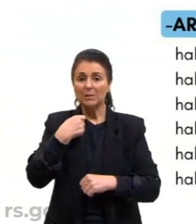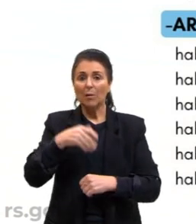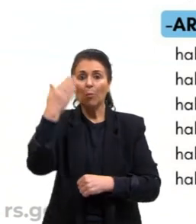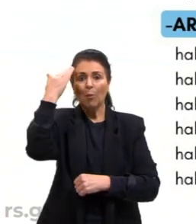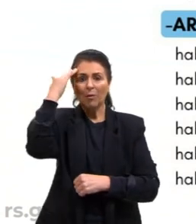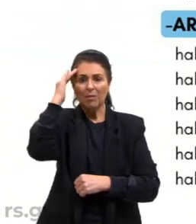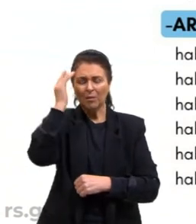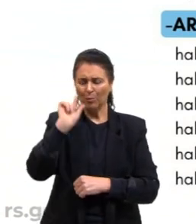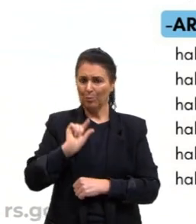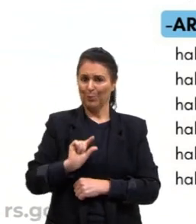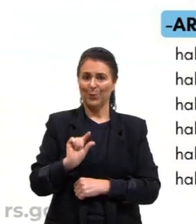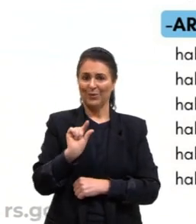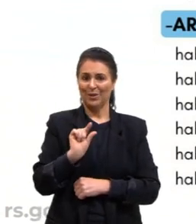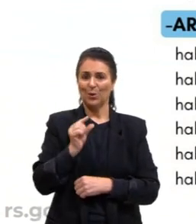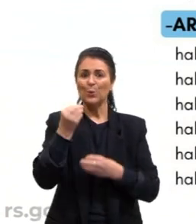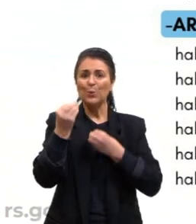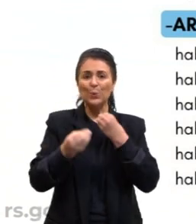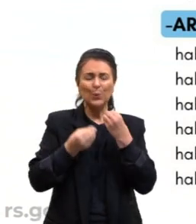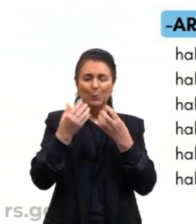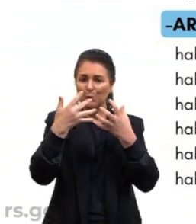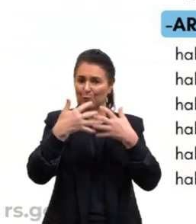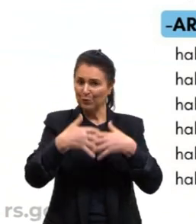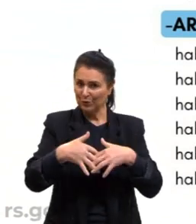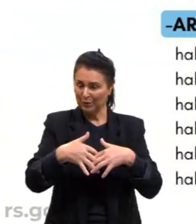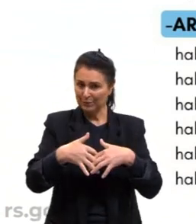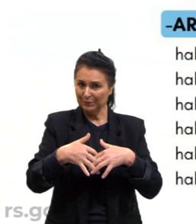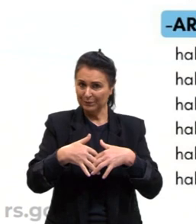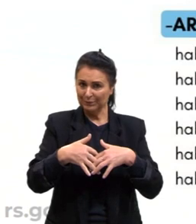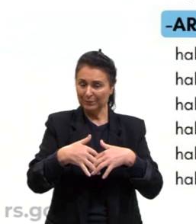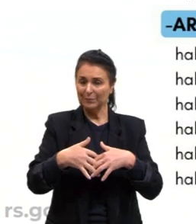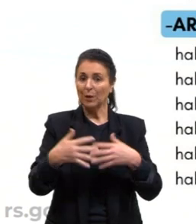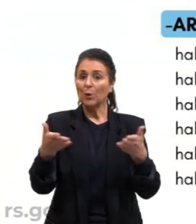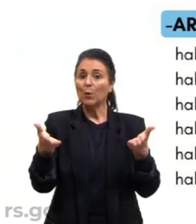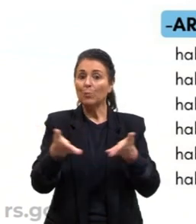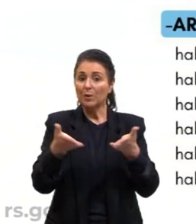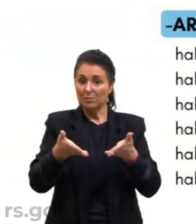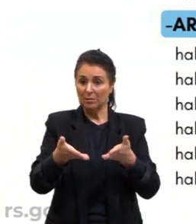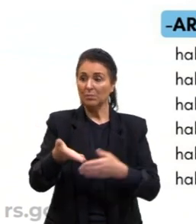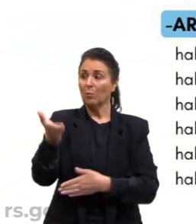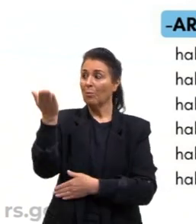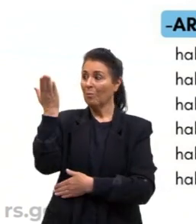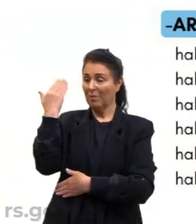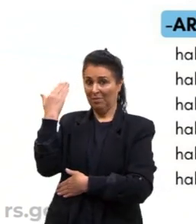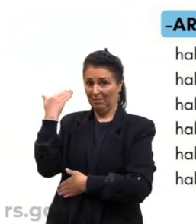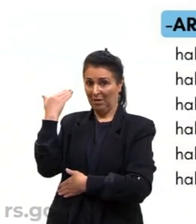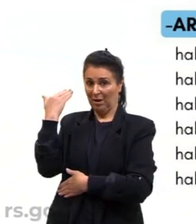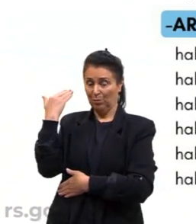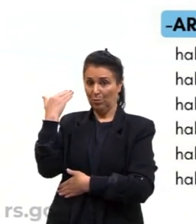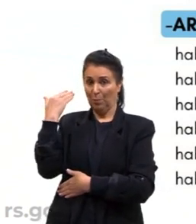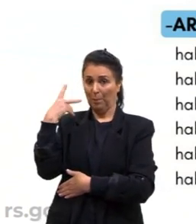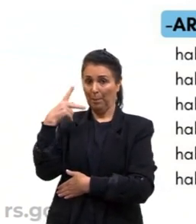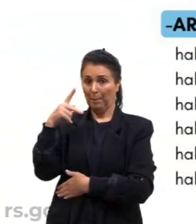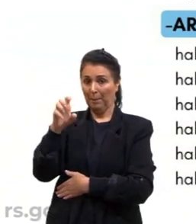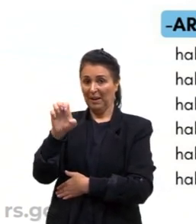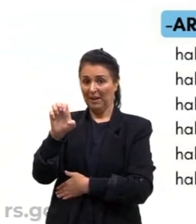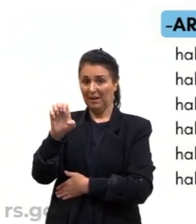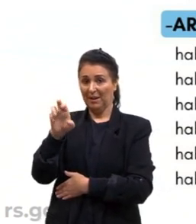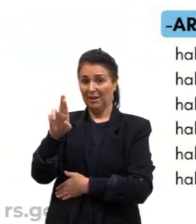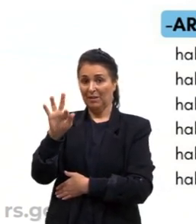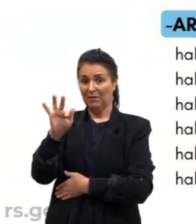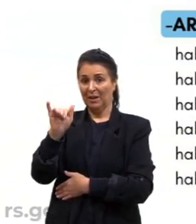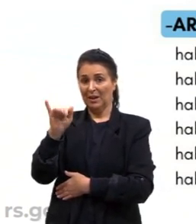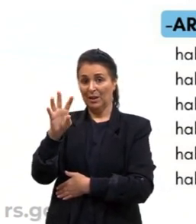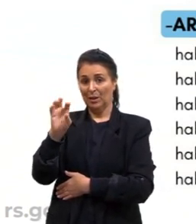entender ou menos um pouquinho como funciona sendo eles o presente o pretérito perfeito pretérito imperfeito